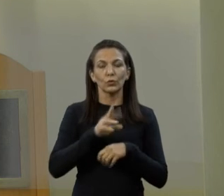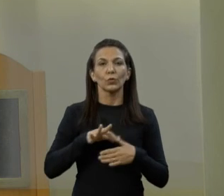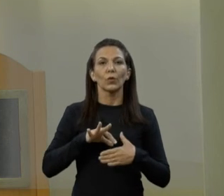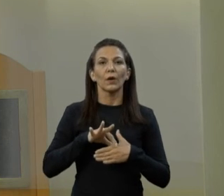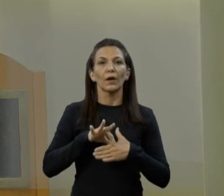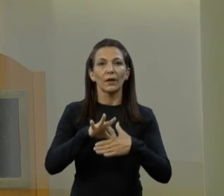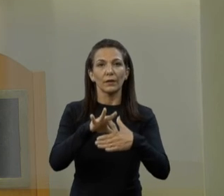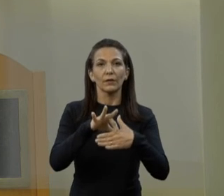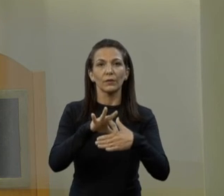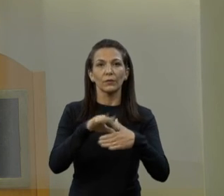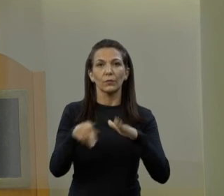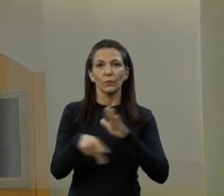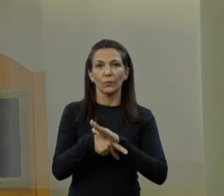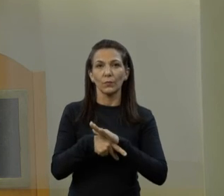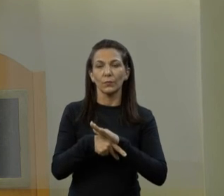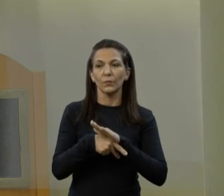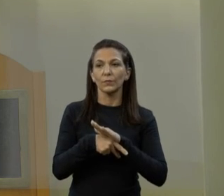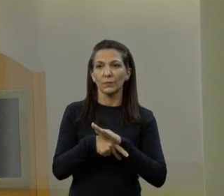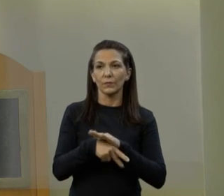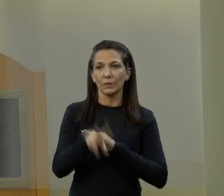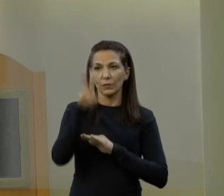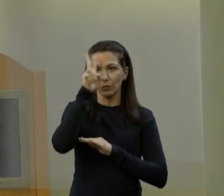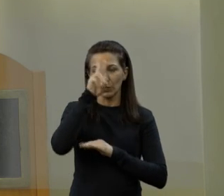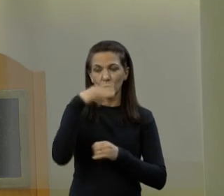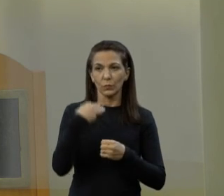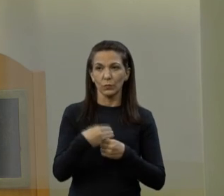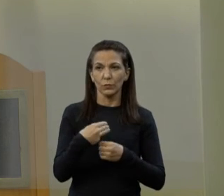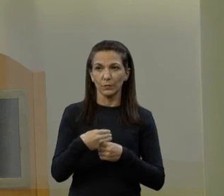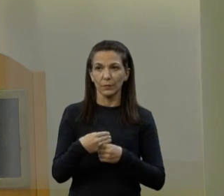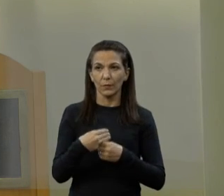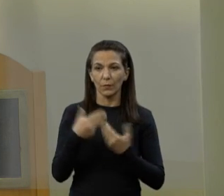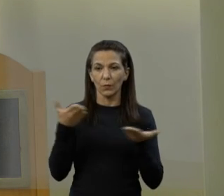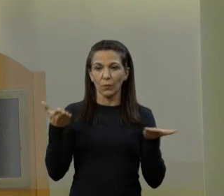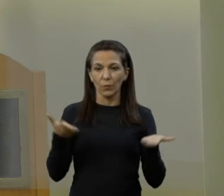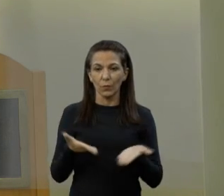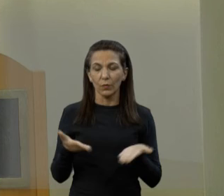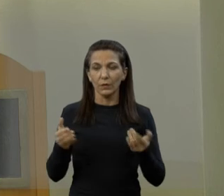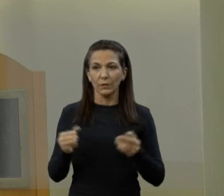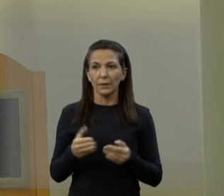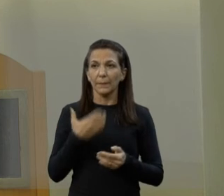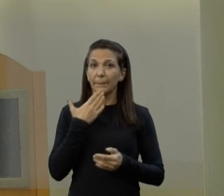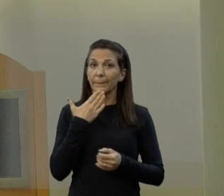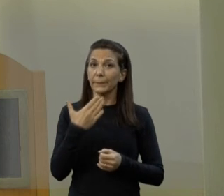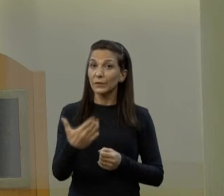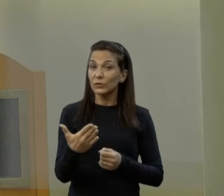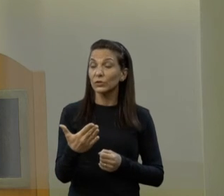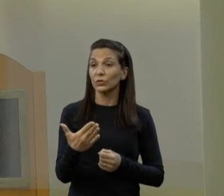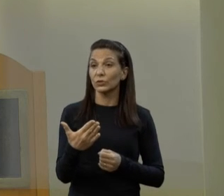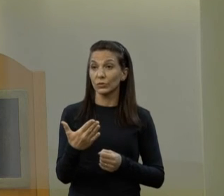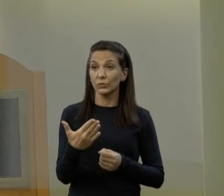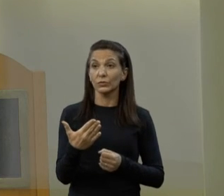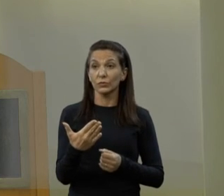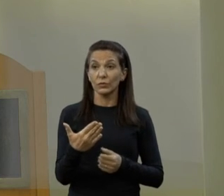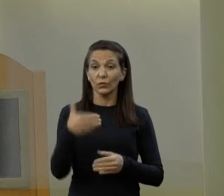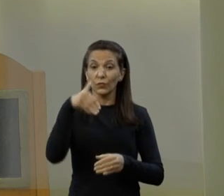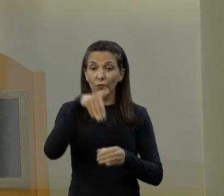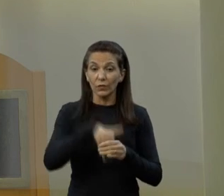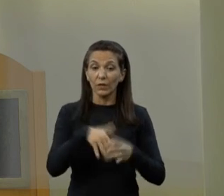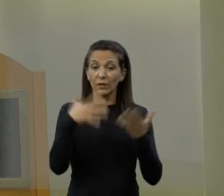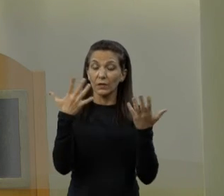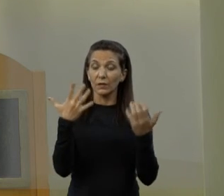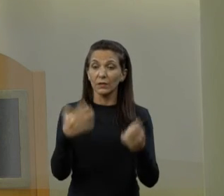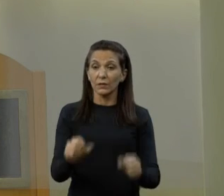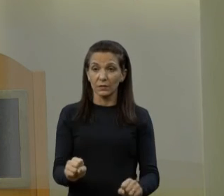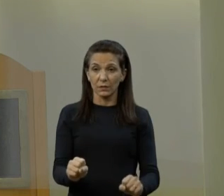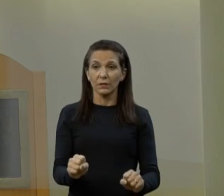arquivo histórico Municipal eu venho aqui pedir para essa casa a votarem